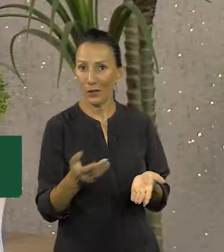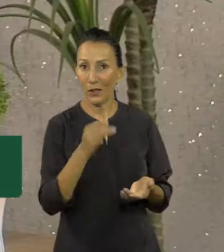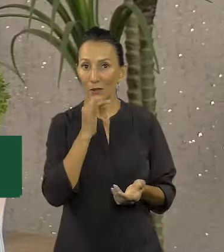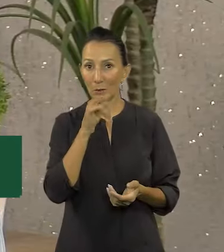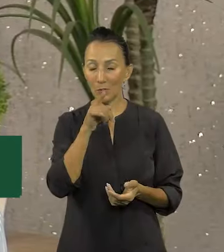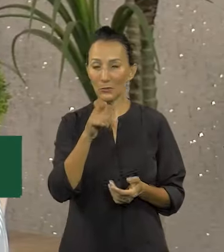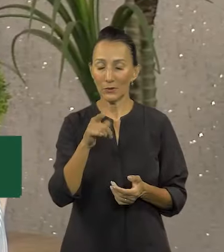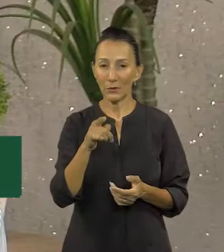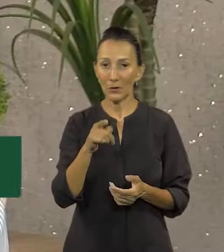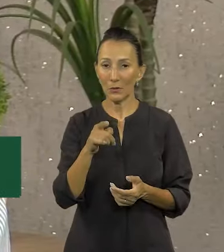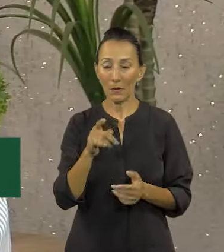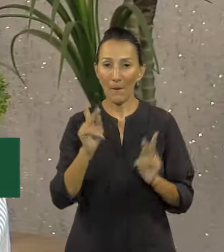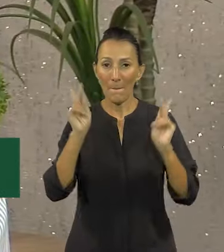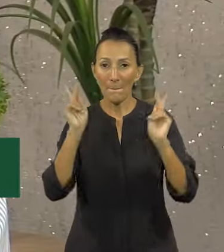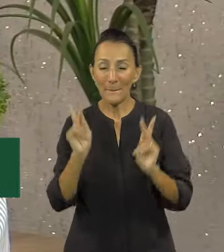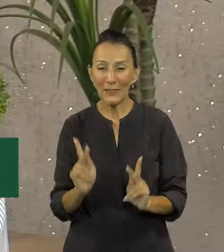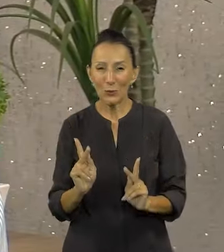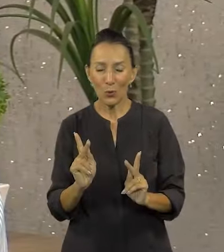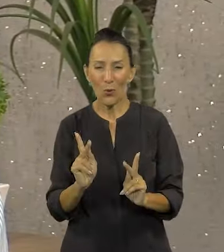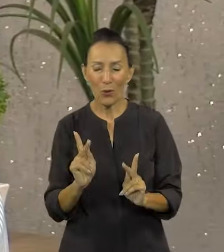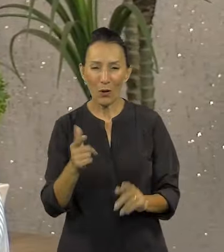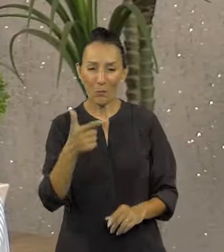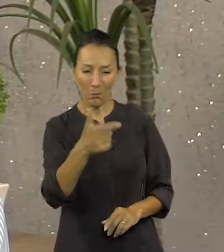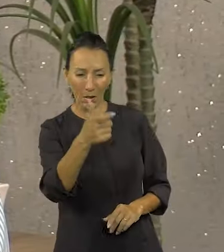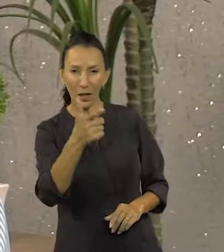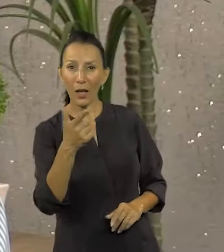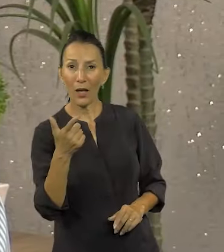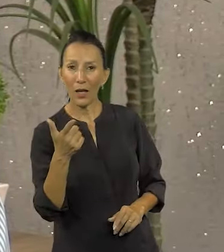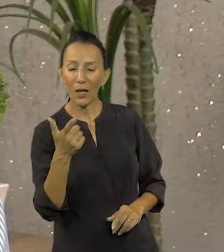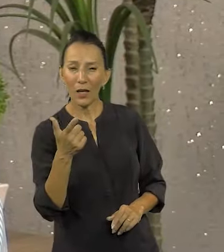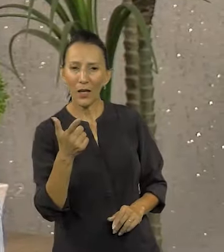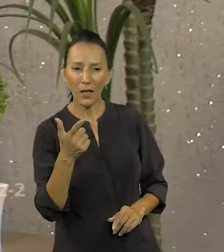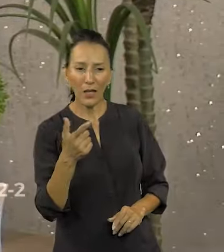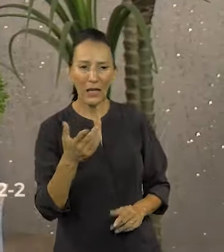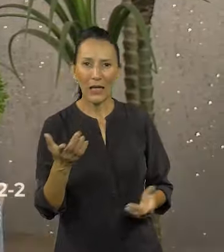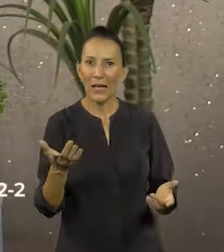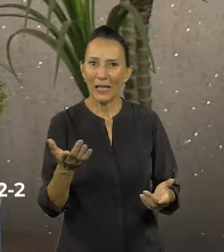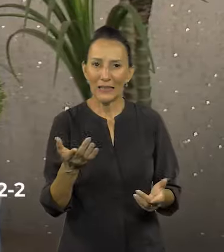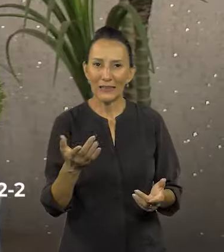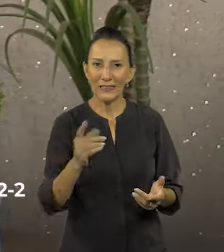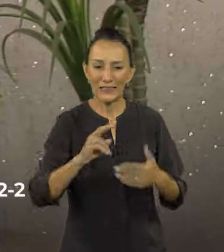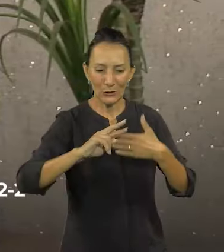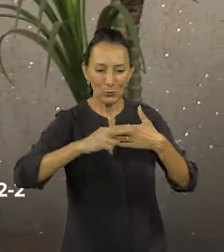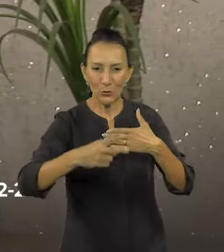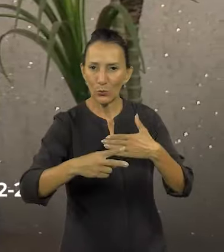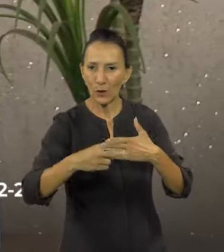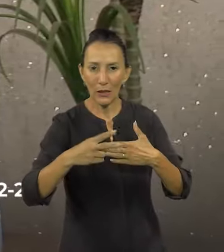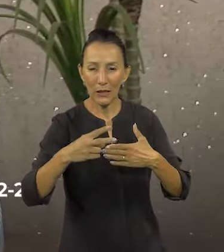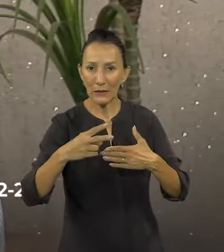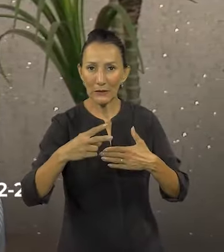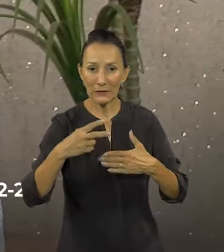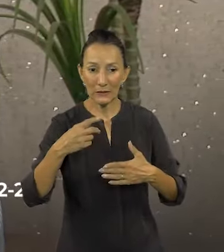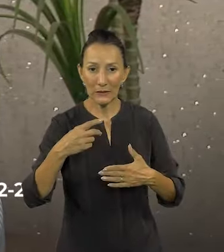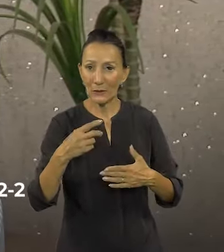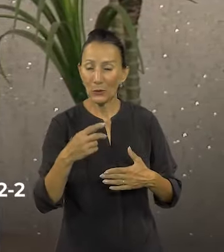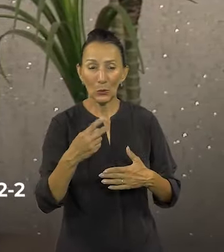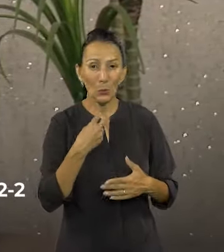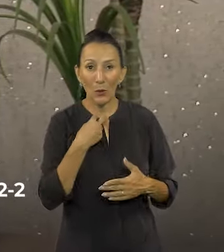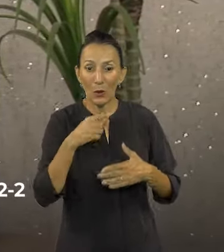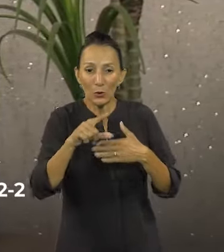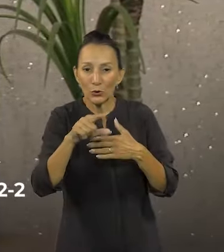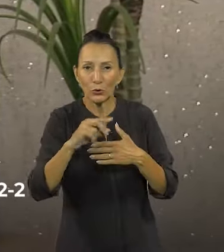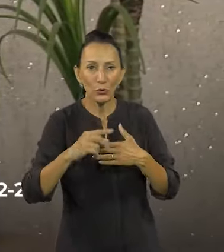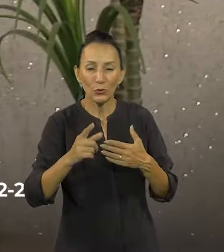aí você não vai ter mais como escolher as consequências os outros escolherão as